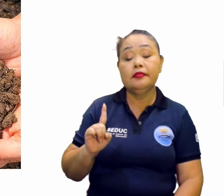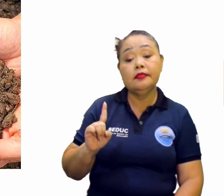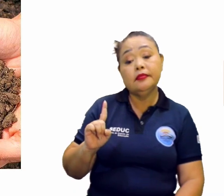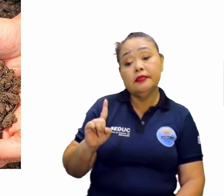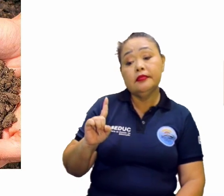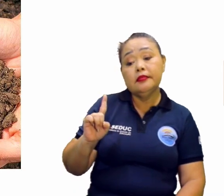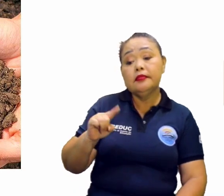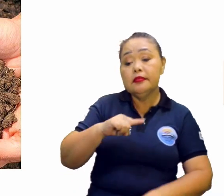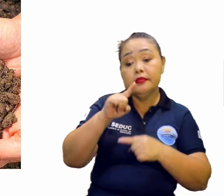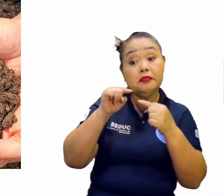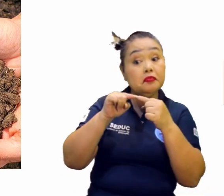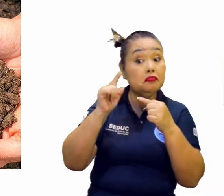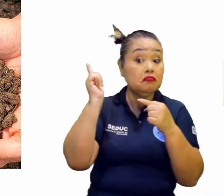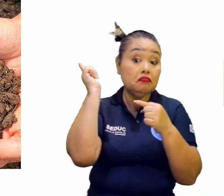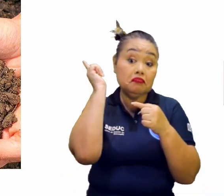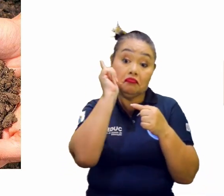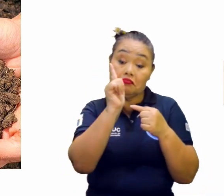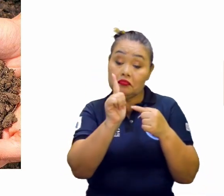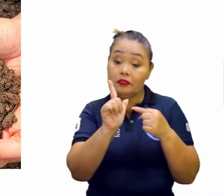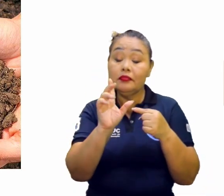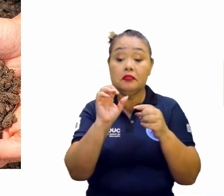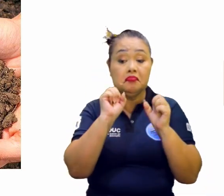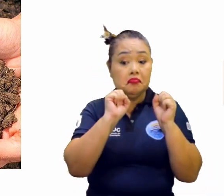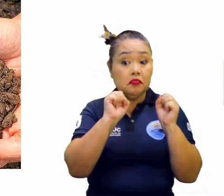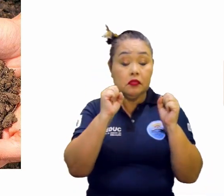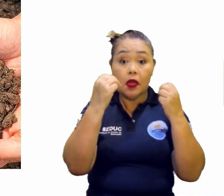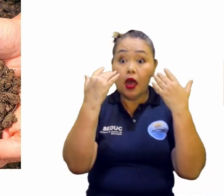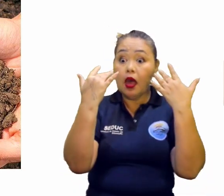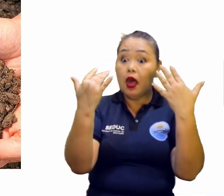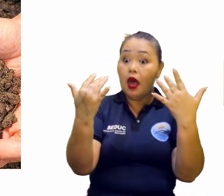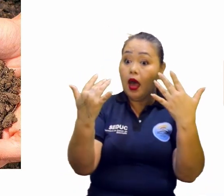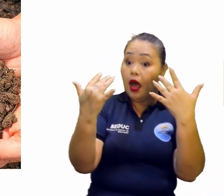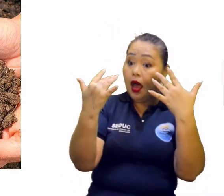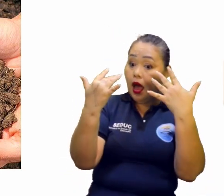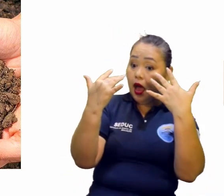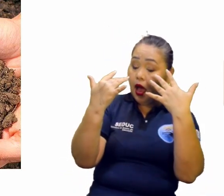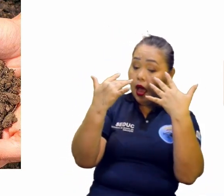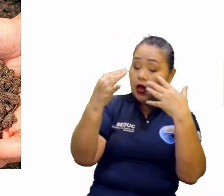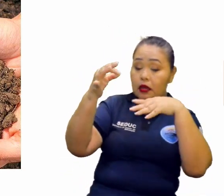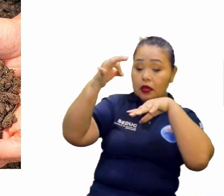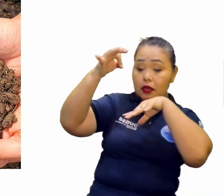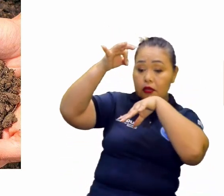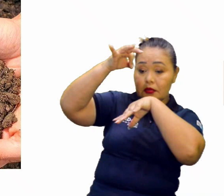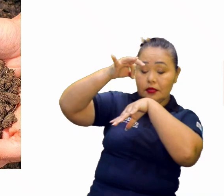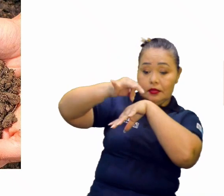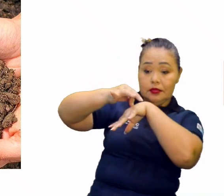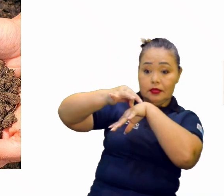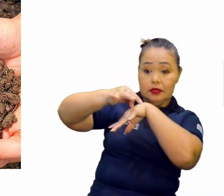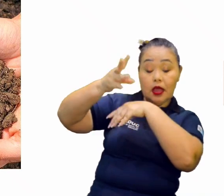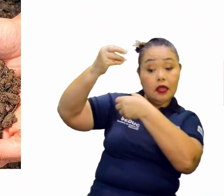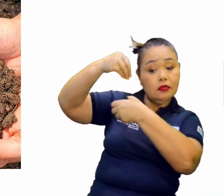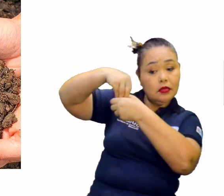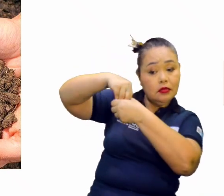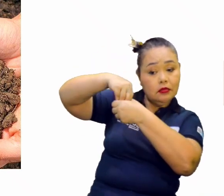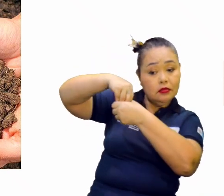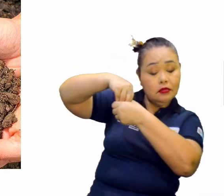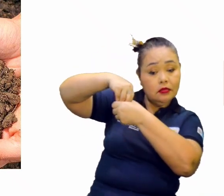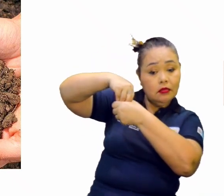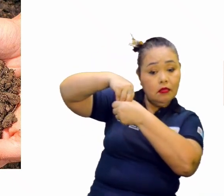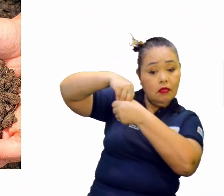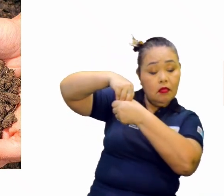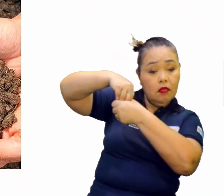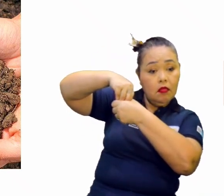vai ser alcançado. Você pode atrair insetos e dentro do processo